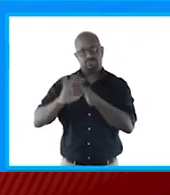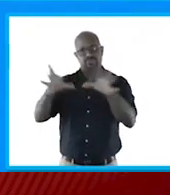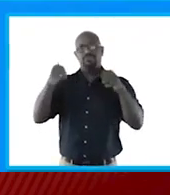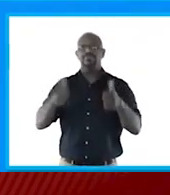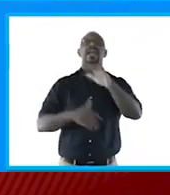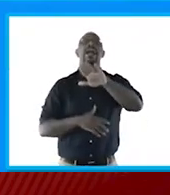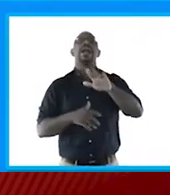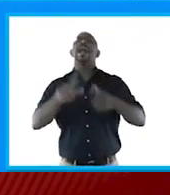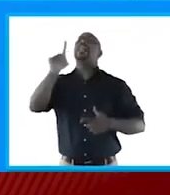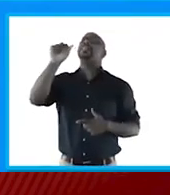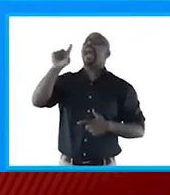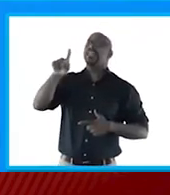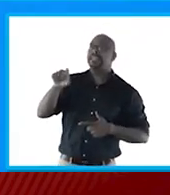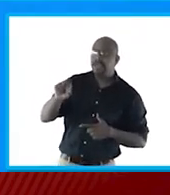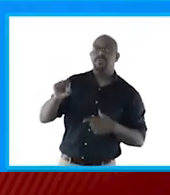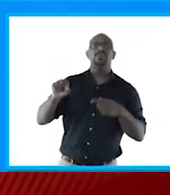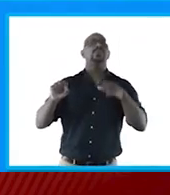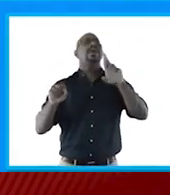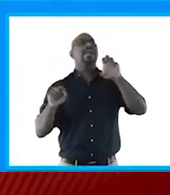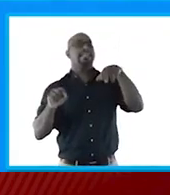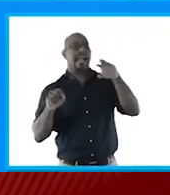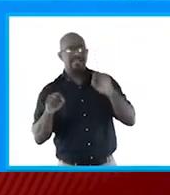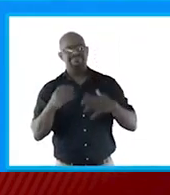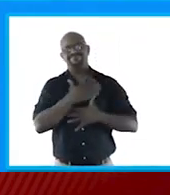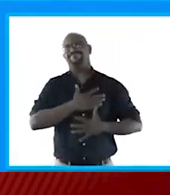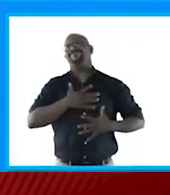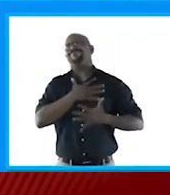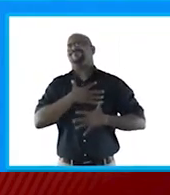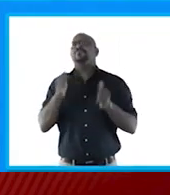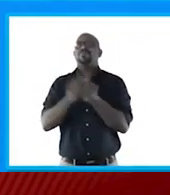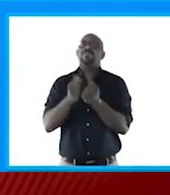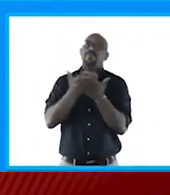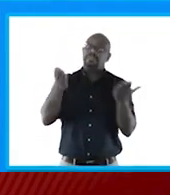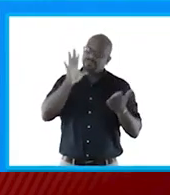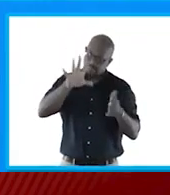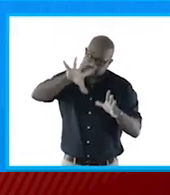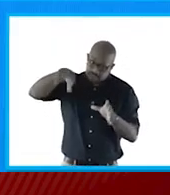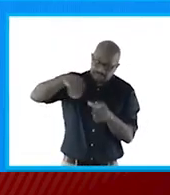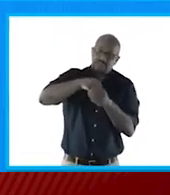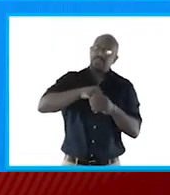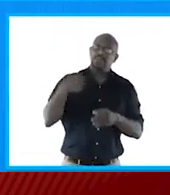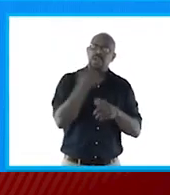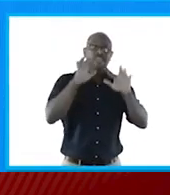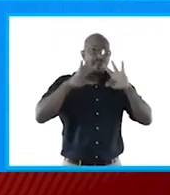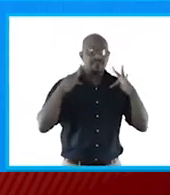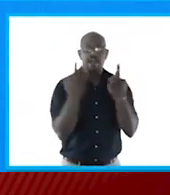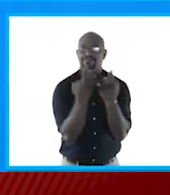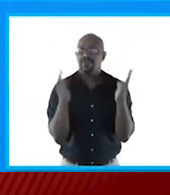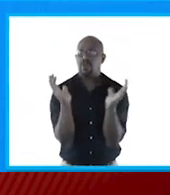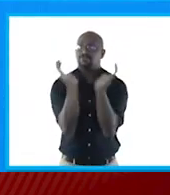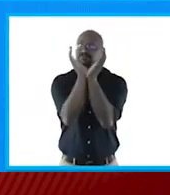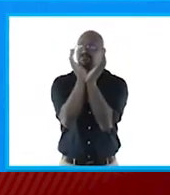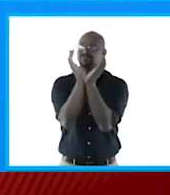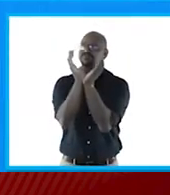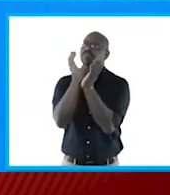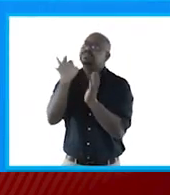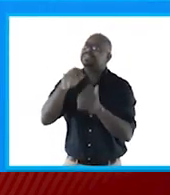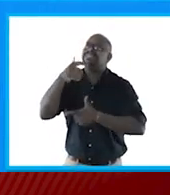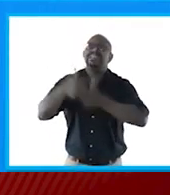e a solenidade que premiou municípios brasileiros foi realizada pelo fundo das Nações Unidas para a infância Unicef